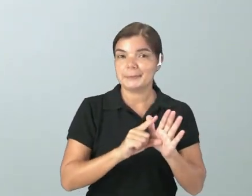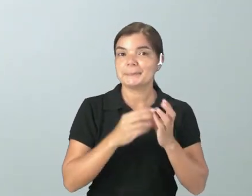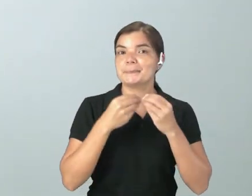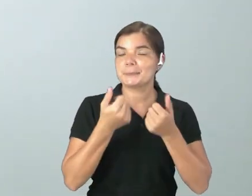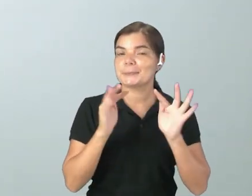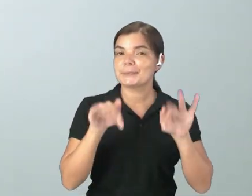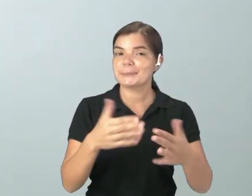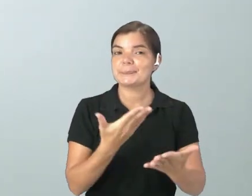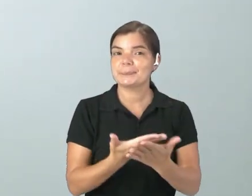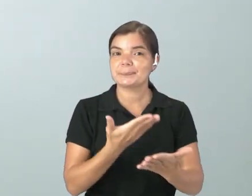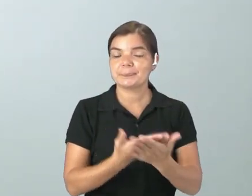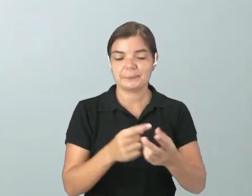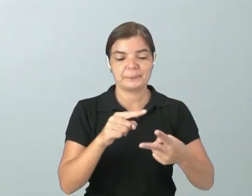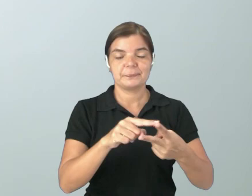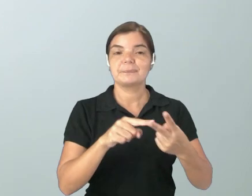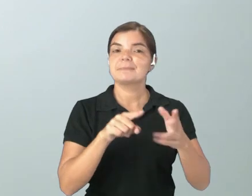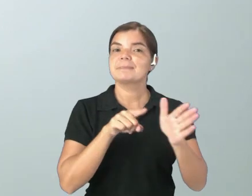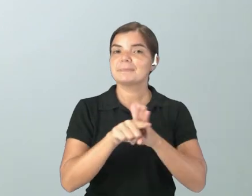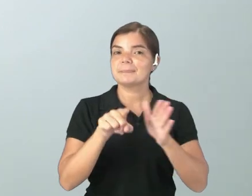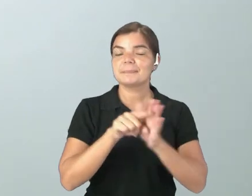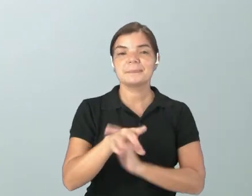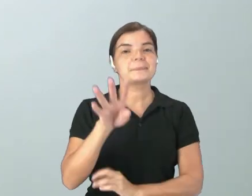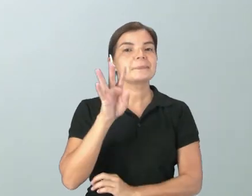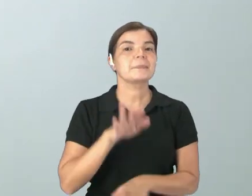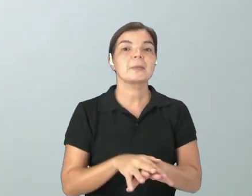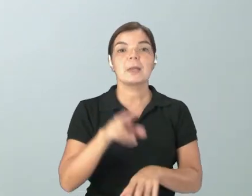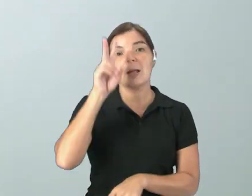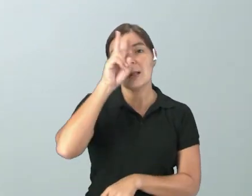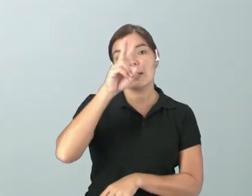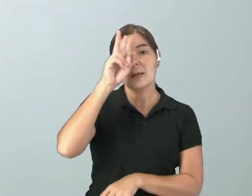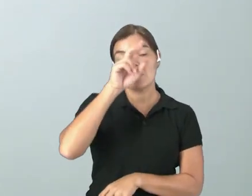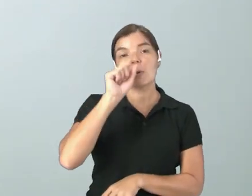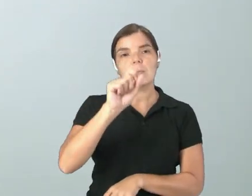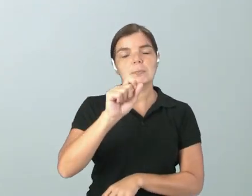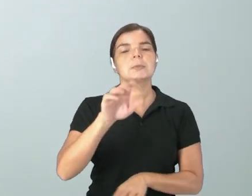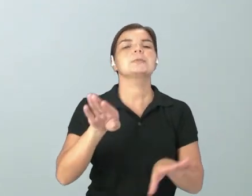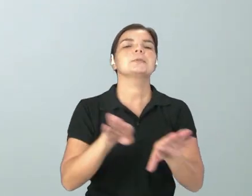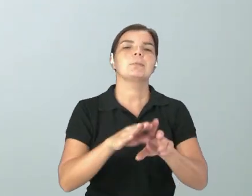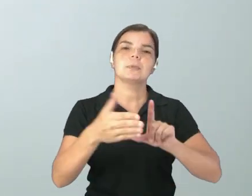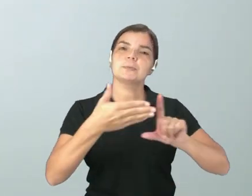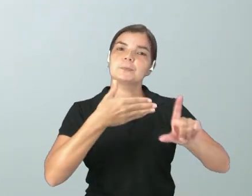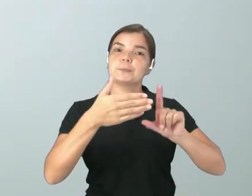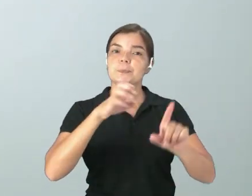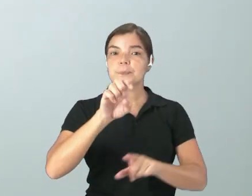aula de hoje com essas 2 questões bem tranquilas. Lembrando vocês, para acessarem a plataforma do